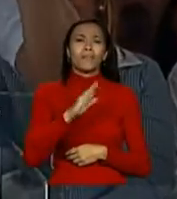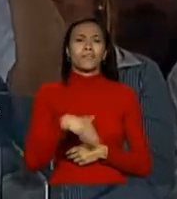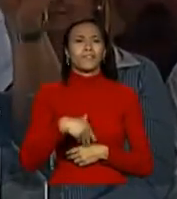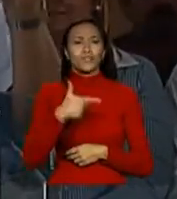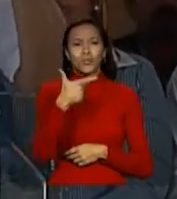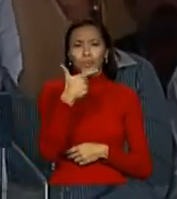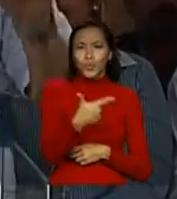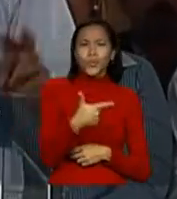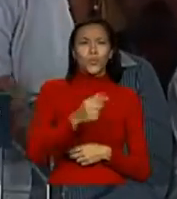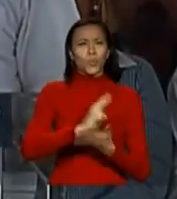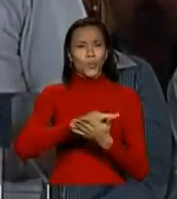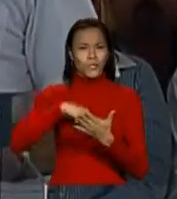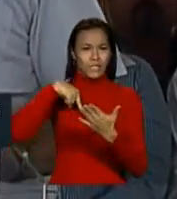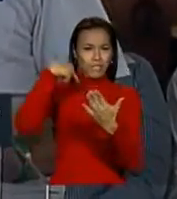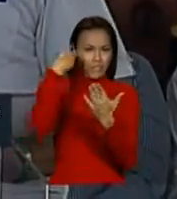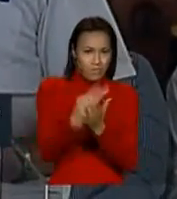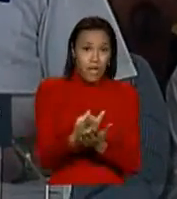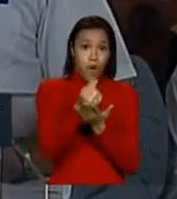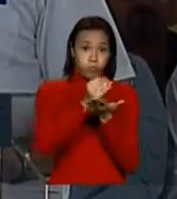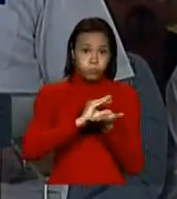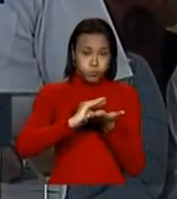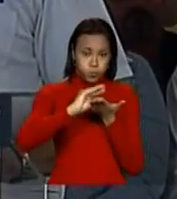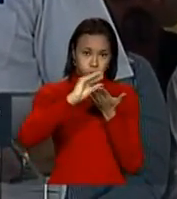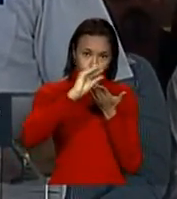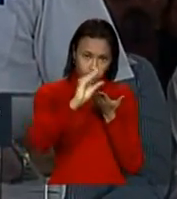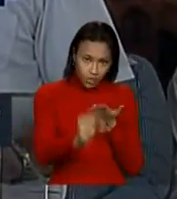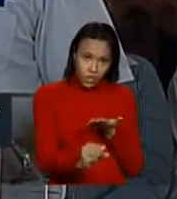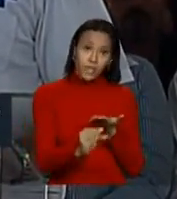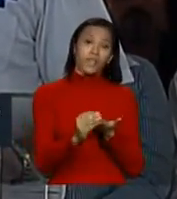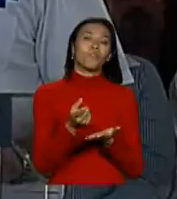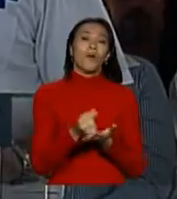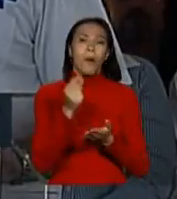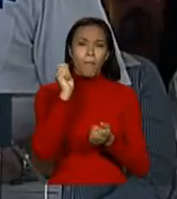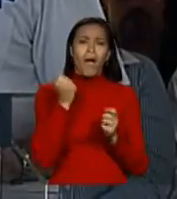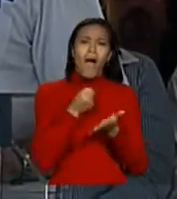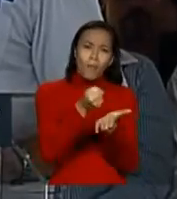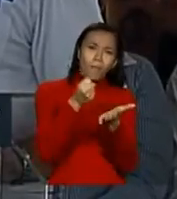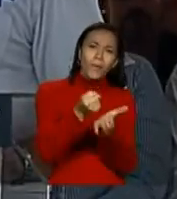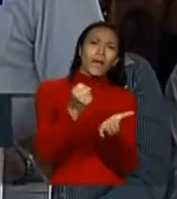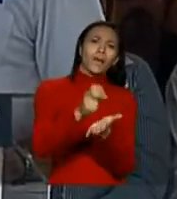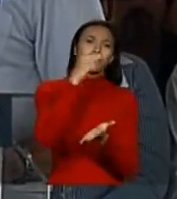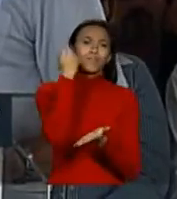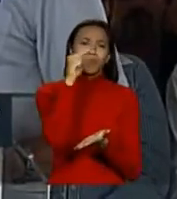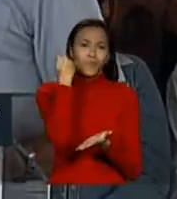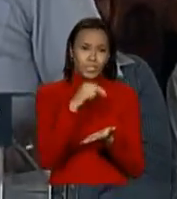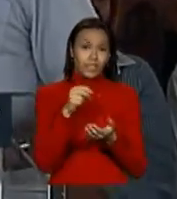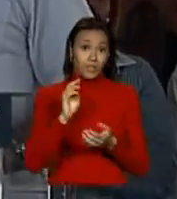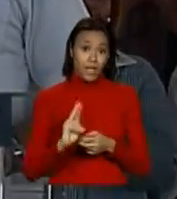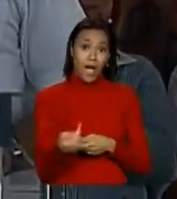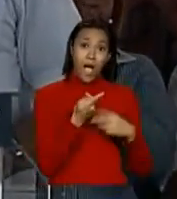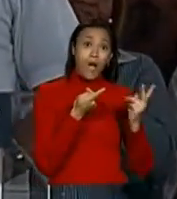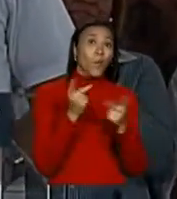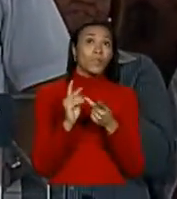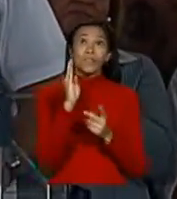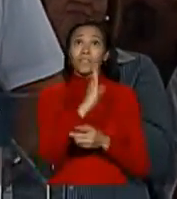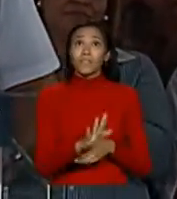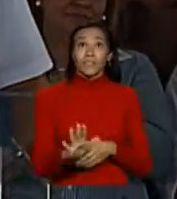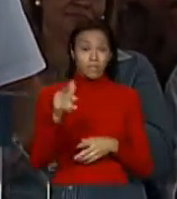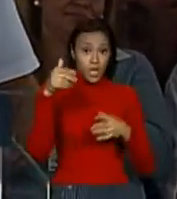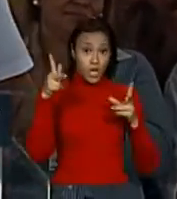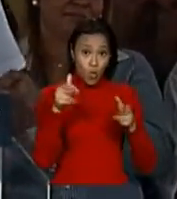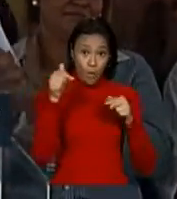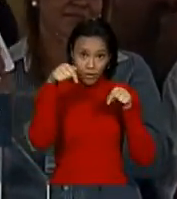vezes mais recursos do Ministério da Saúde Para apoiar as cirurgias de catarata que estão sendo realizadas como